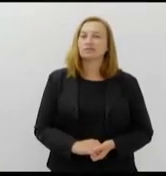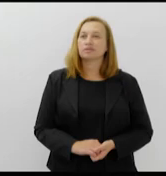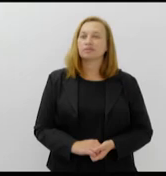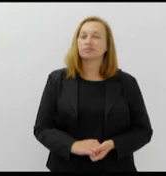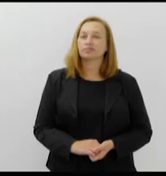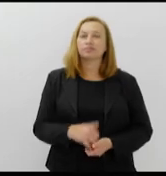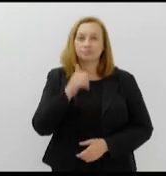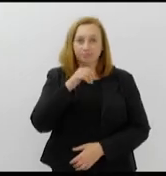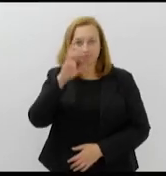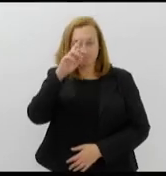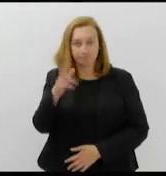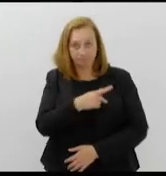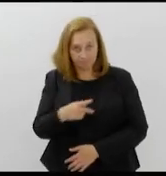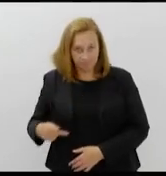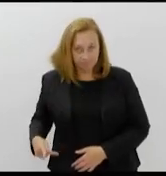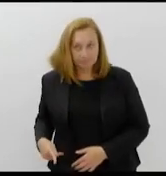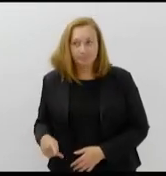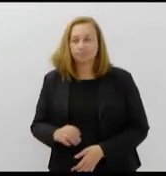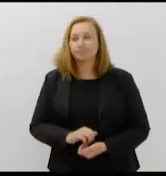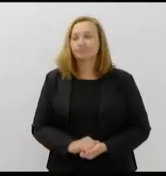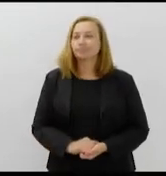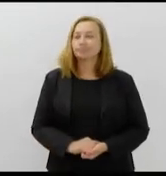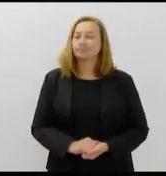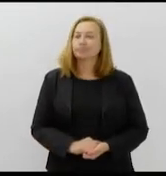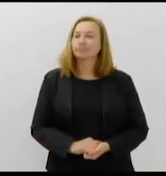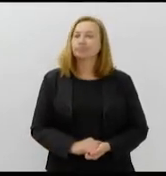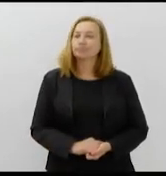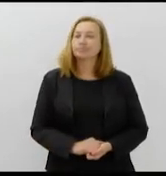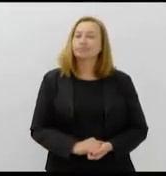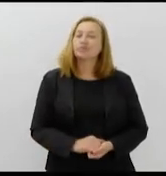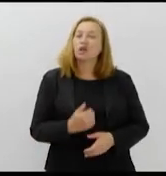Senhora Presidente, senhoras e